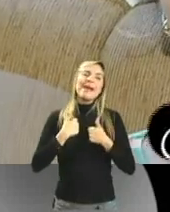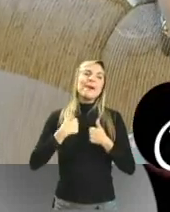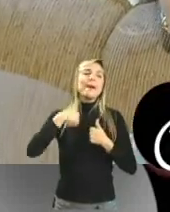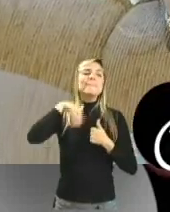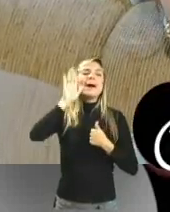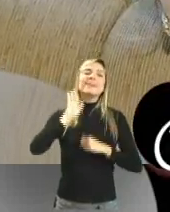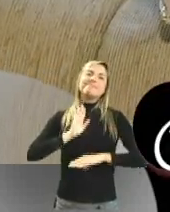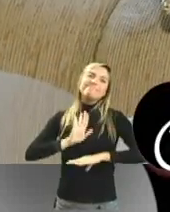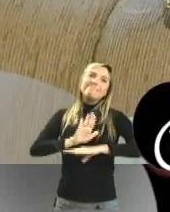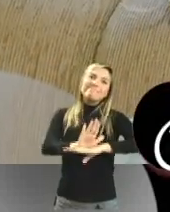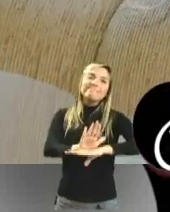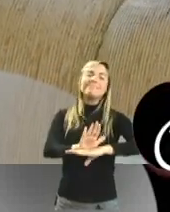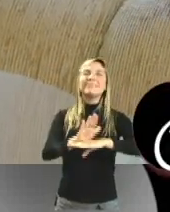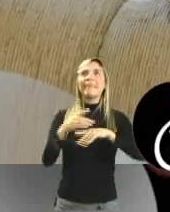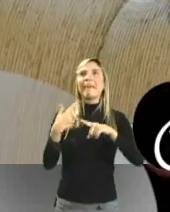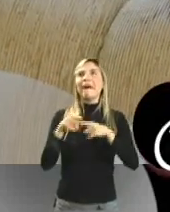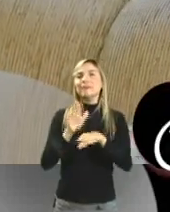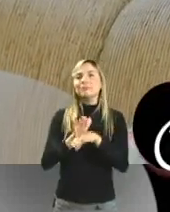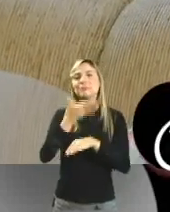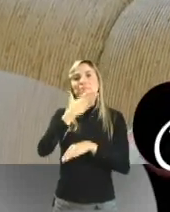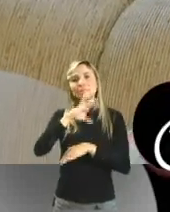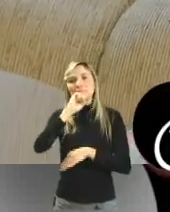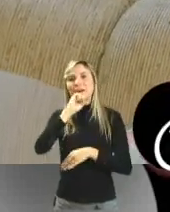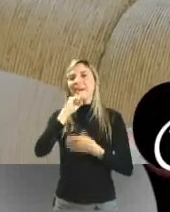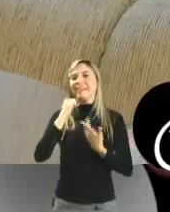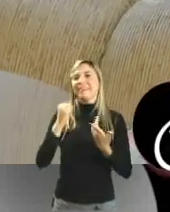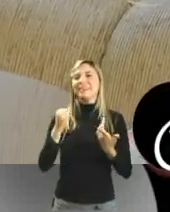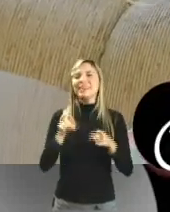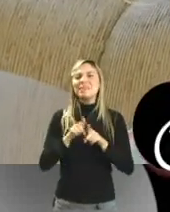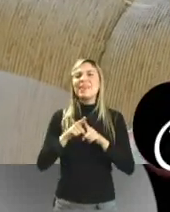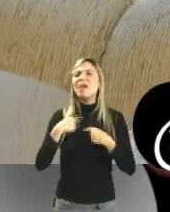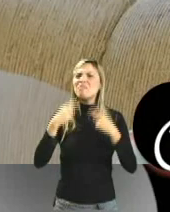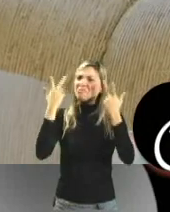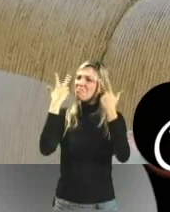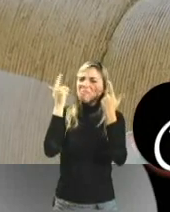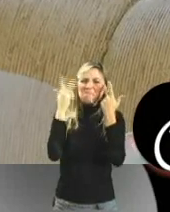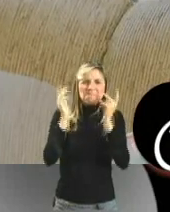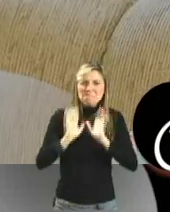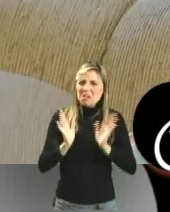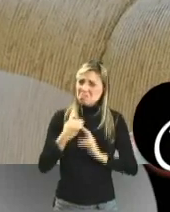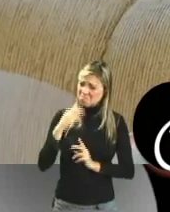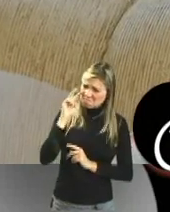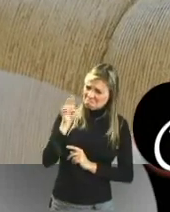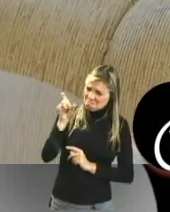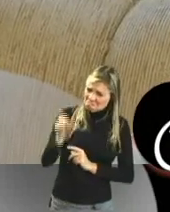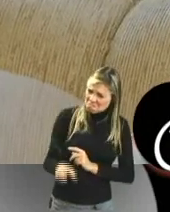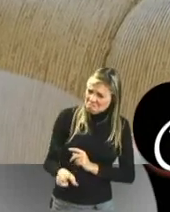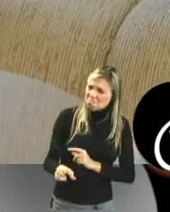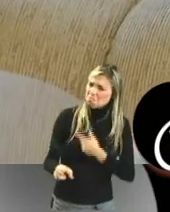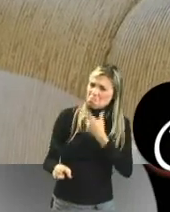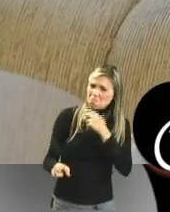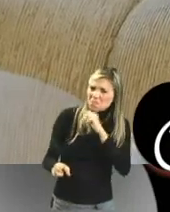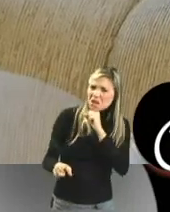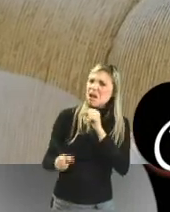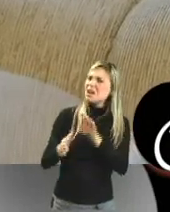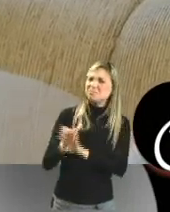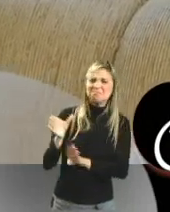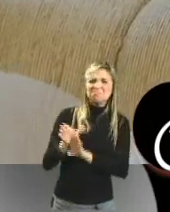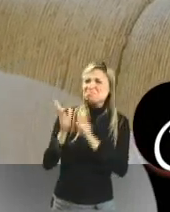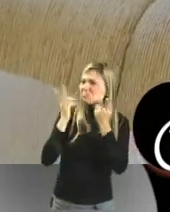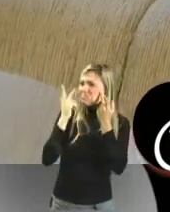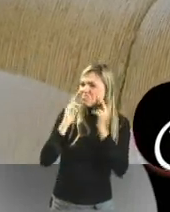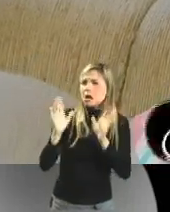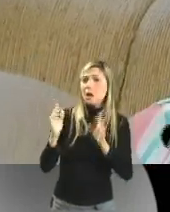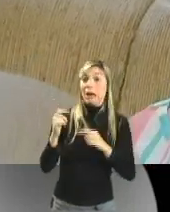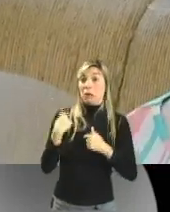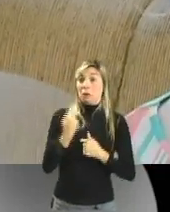de força mesmo, né, de apoio, de encarar isso com mais normalidade, porque a gente tem a tendência de